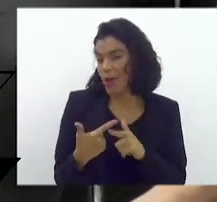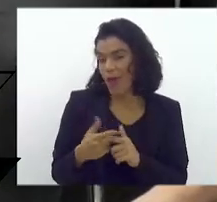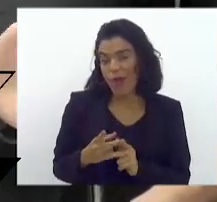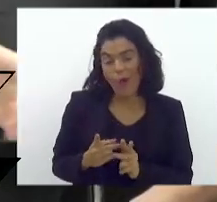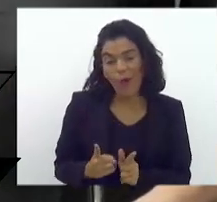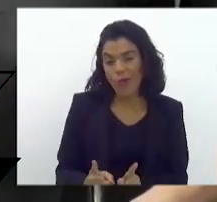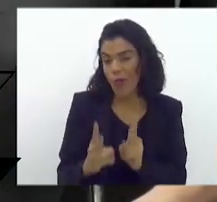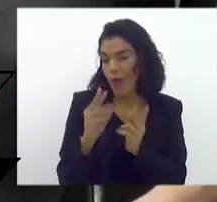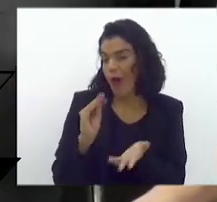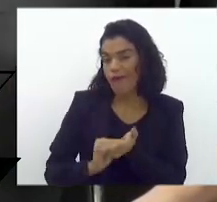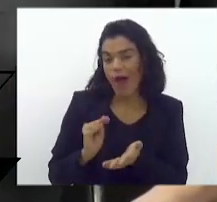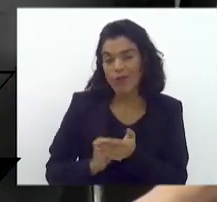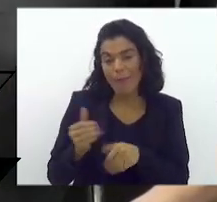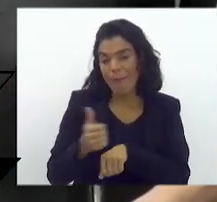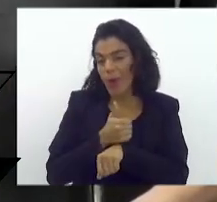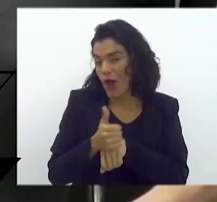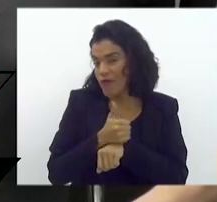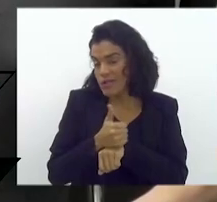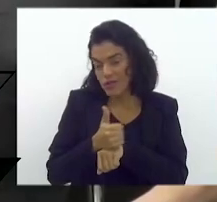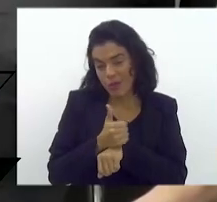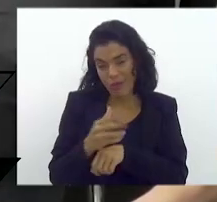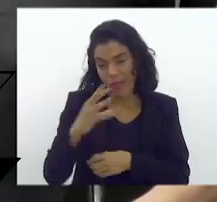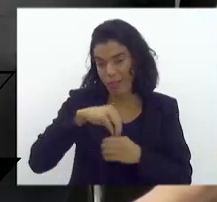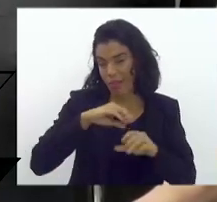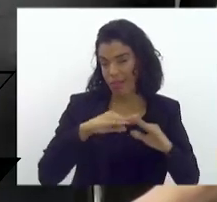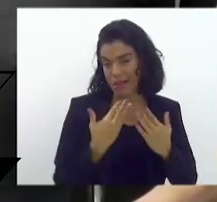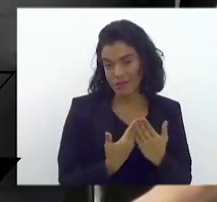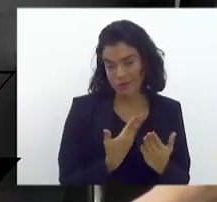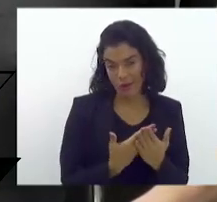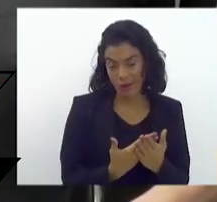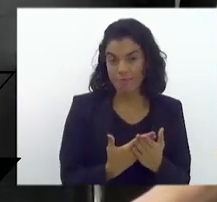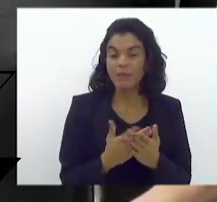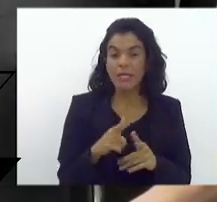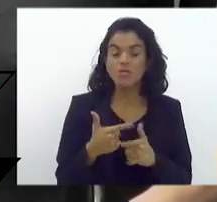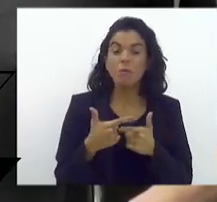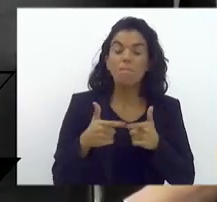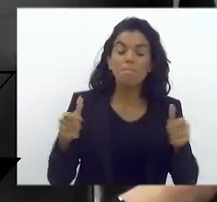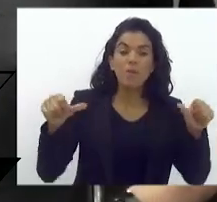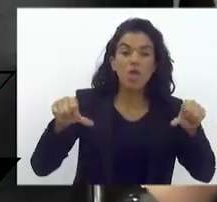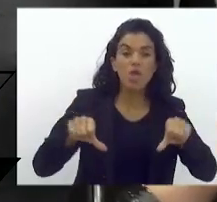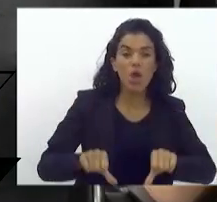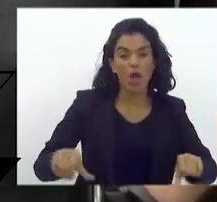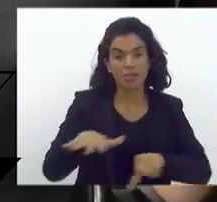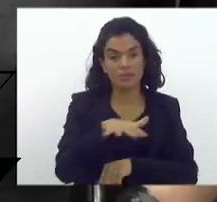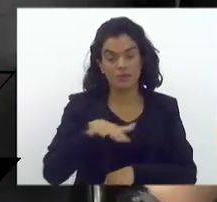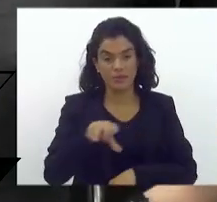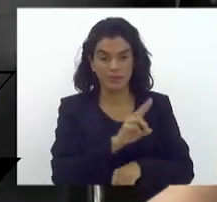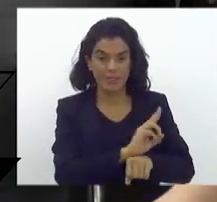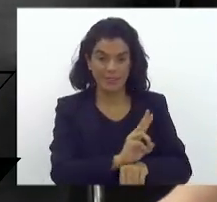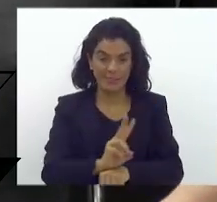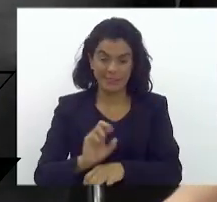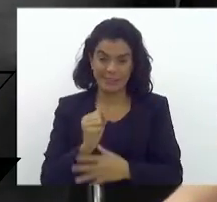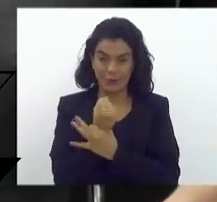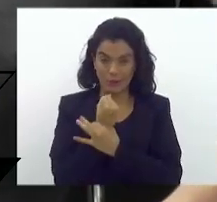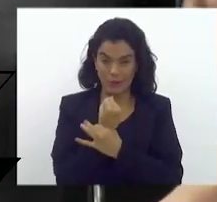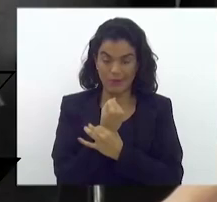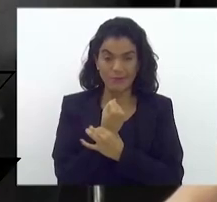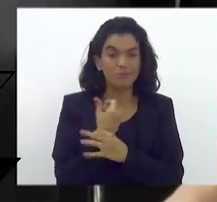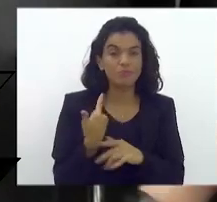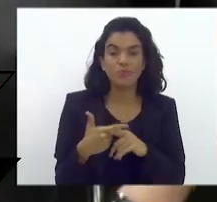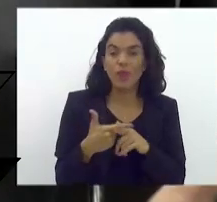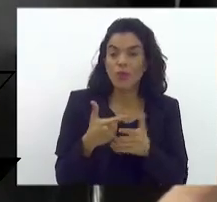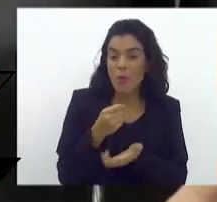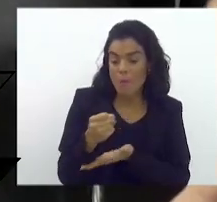faltando todo tipo de profissional nas escolas. E aí isso, evidentemente, agrava a situação da segurança. Porque você não tem um